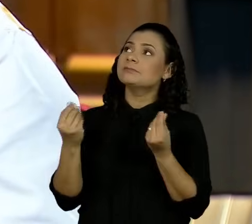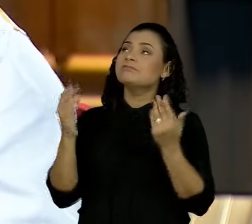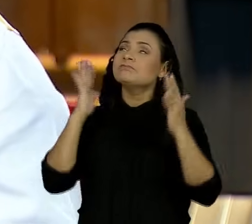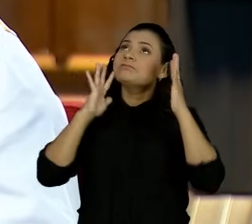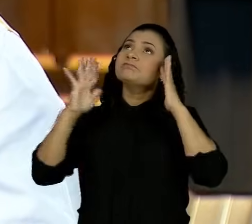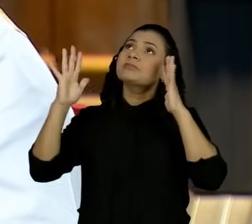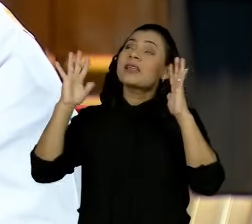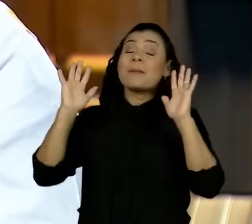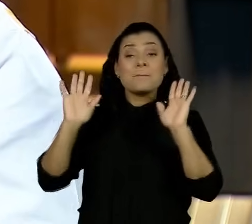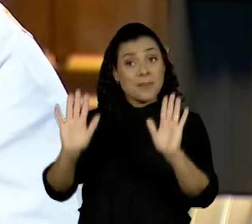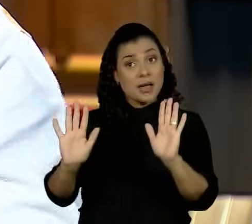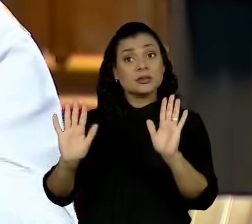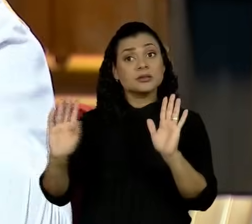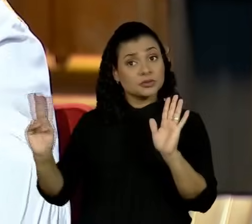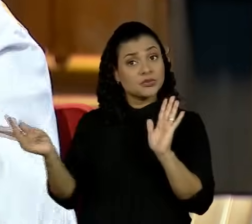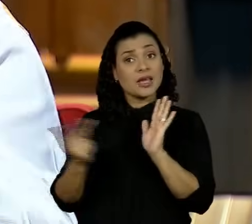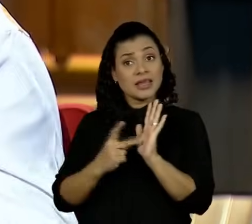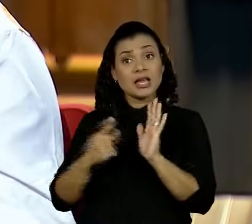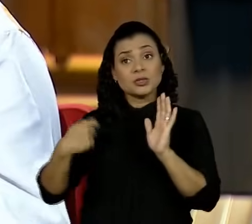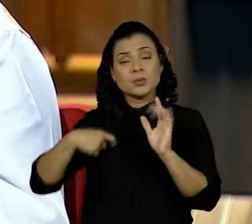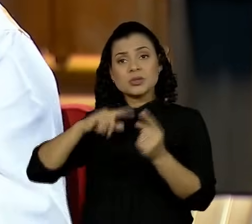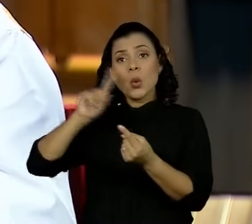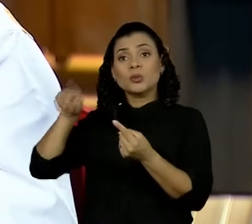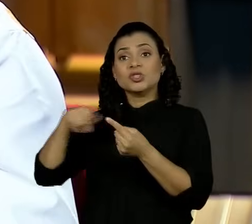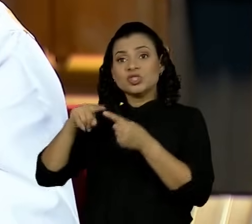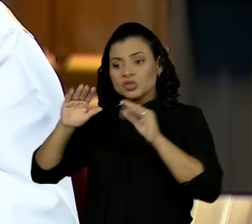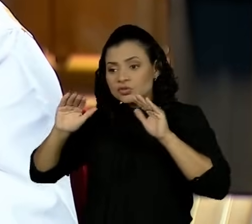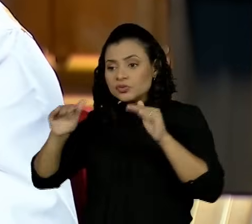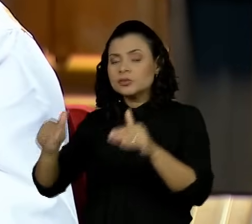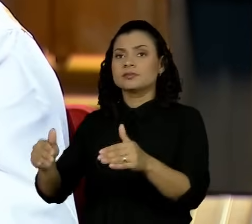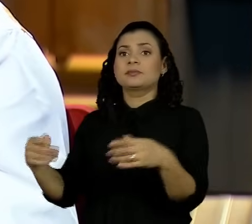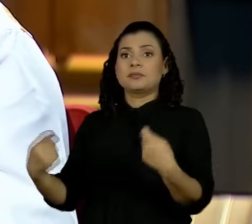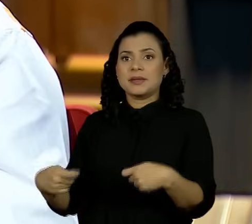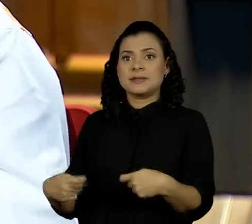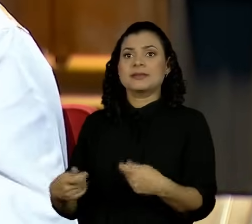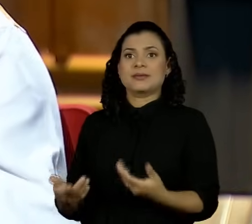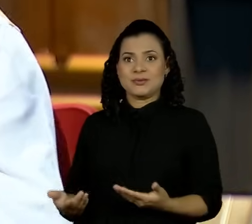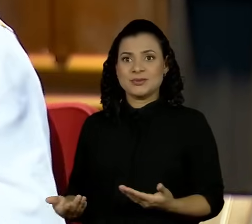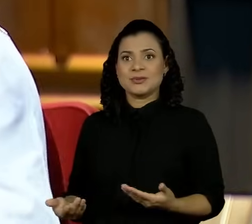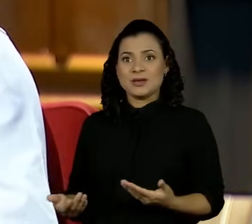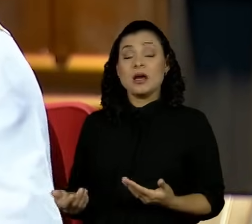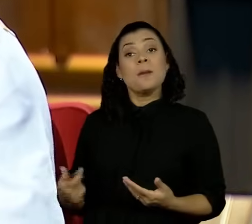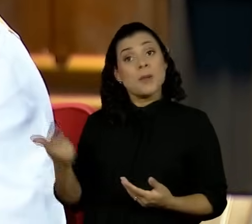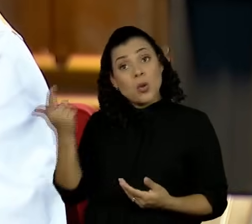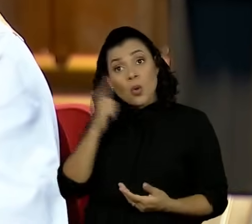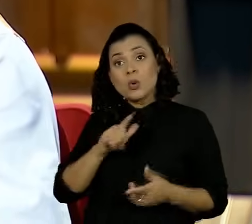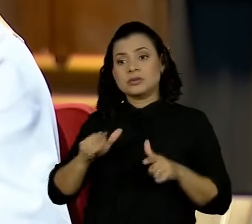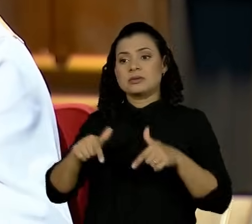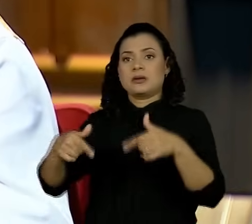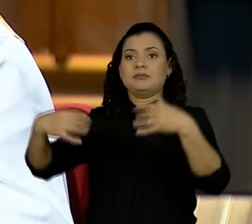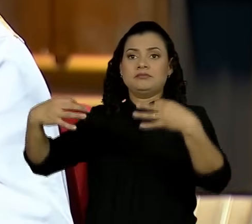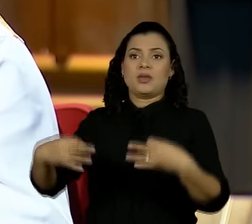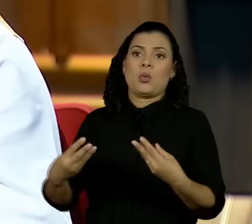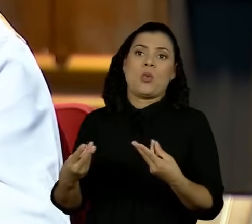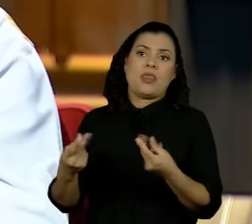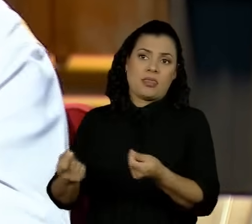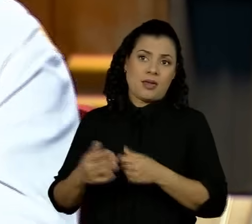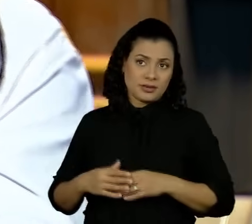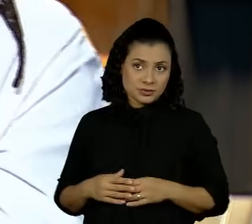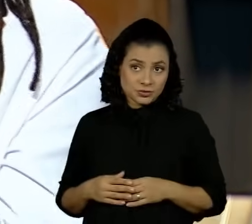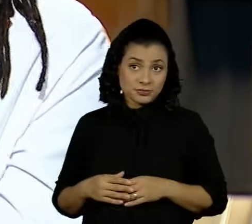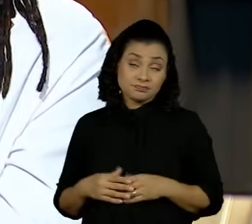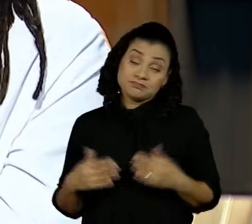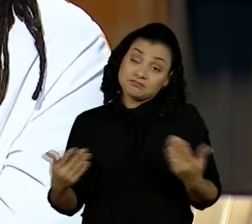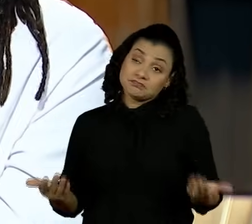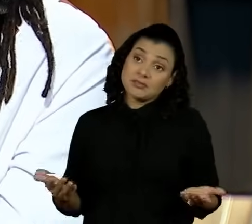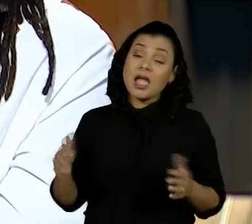não tiver essa meta, esse olhar, eu não consigo fazer bem, sabe? Então, as mais